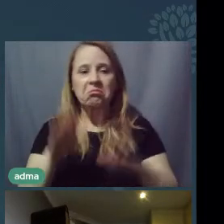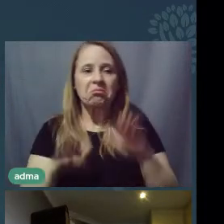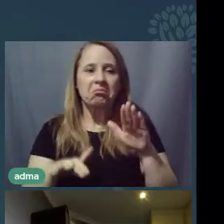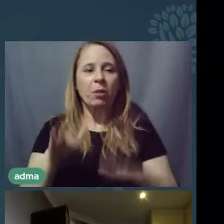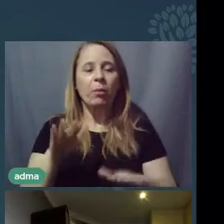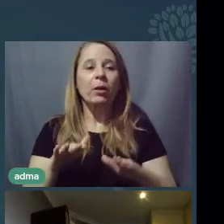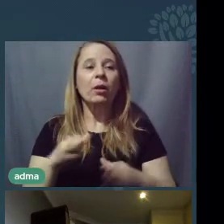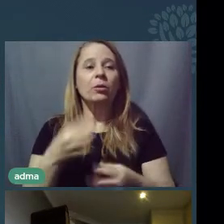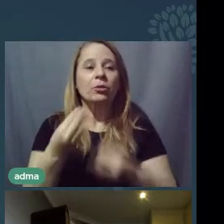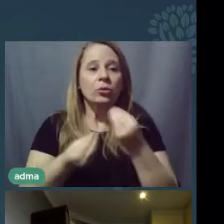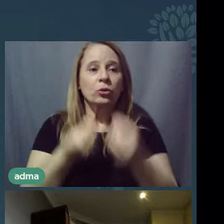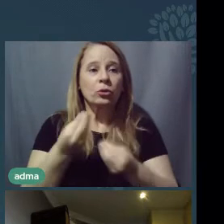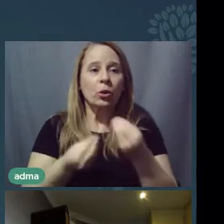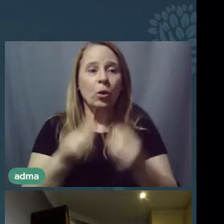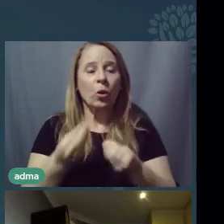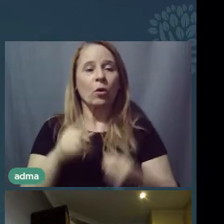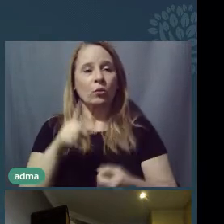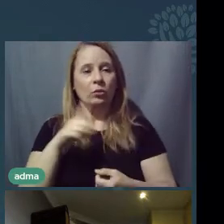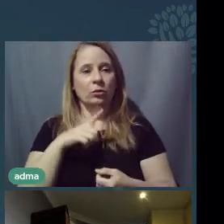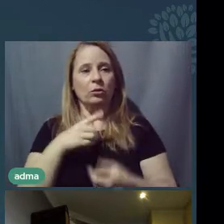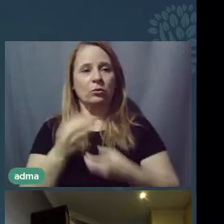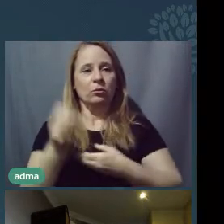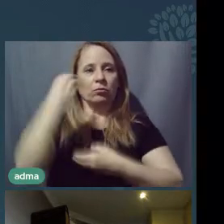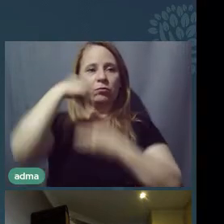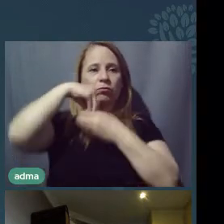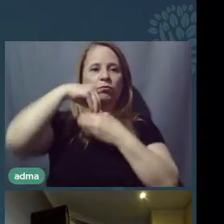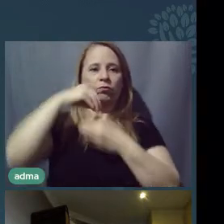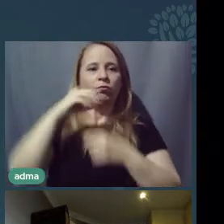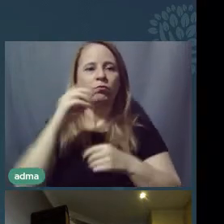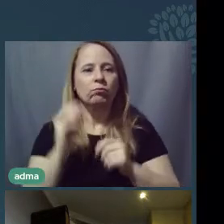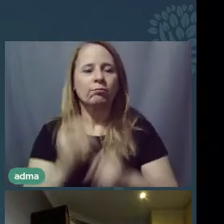né, da gravidade dessa agudização, tá?